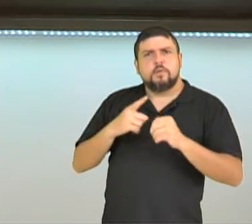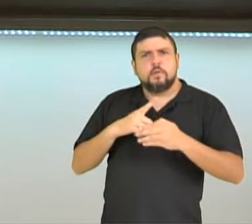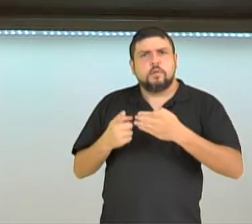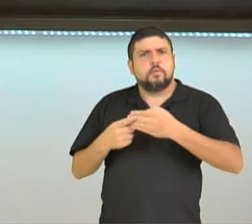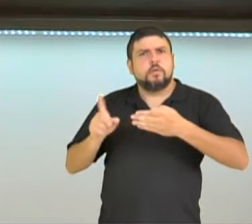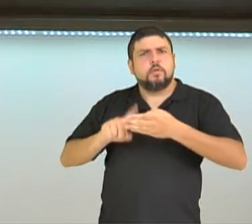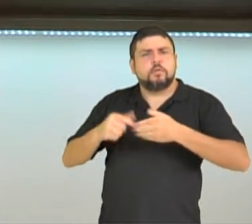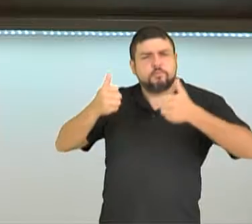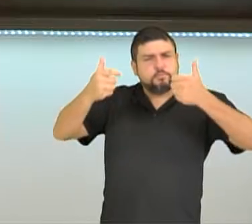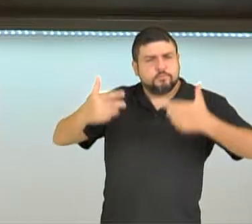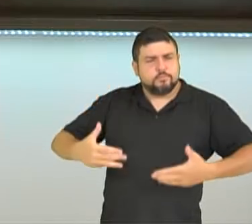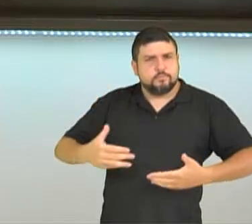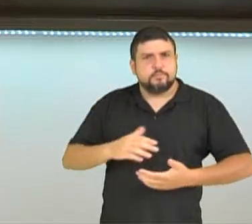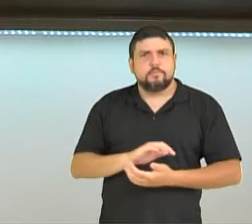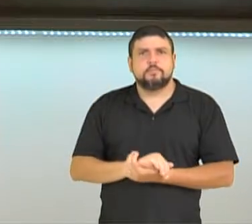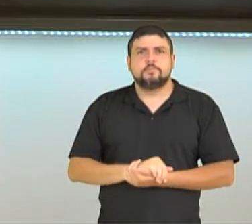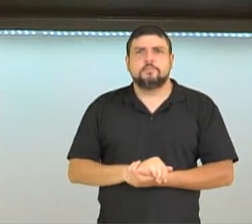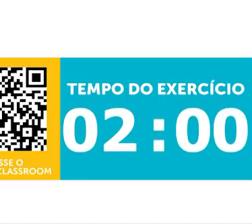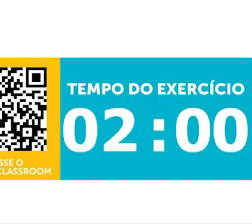sentido. Explique.